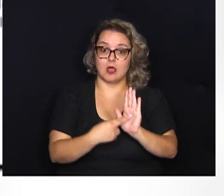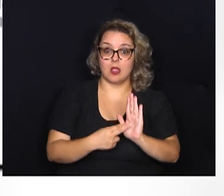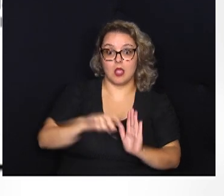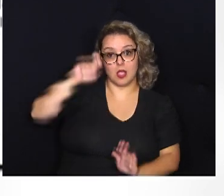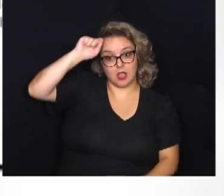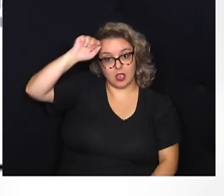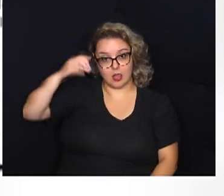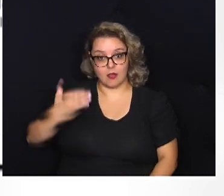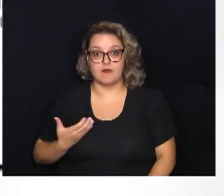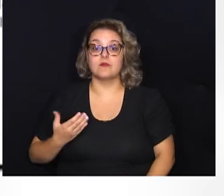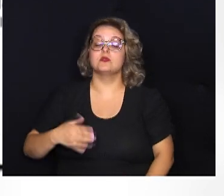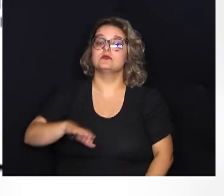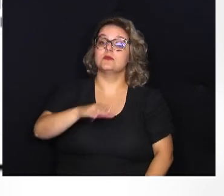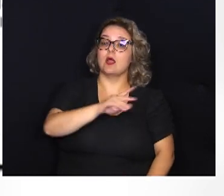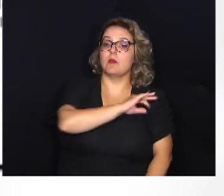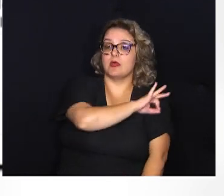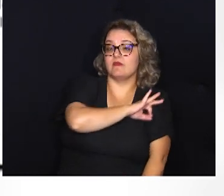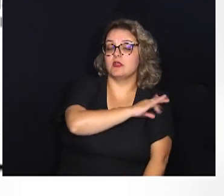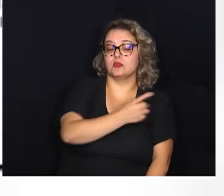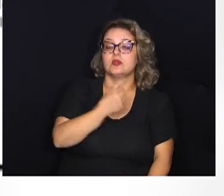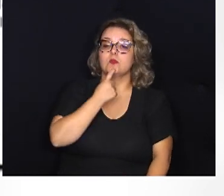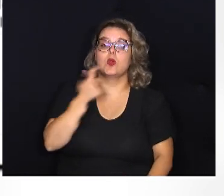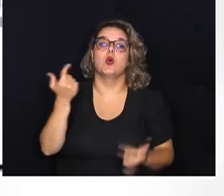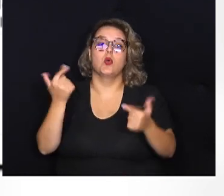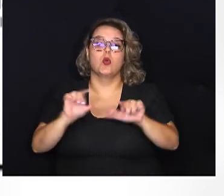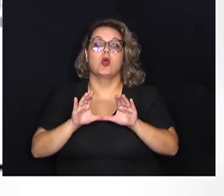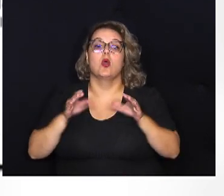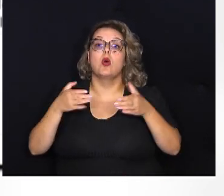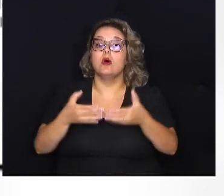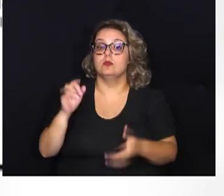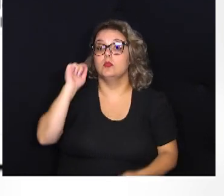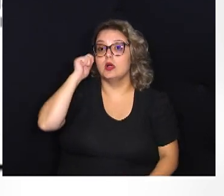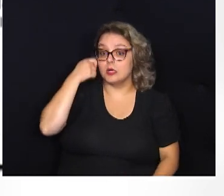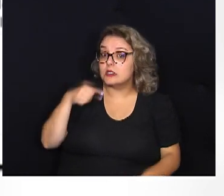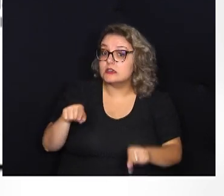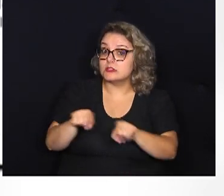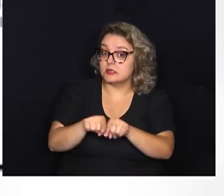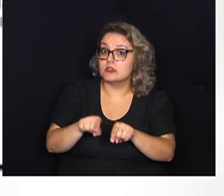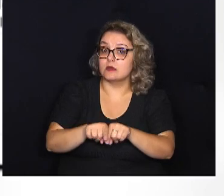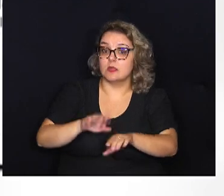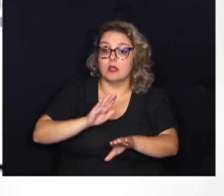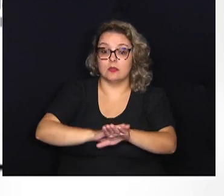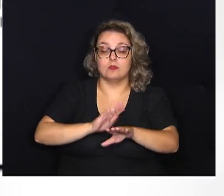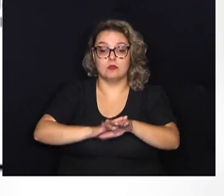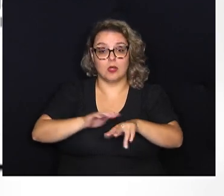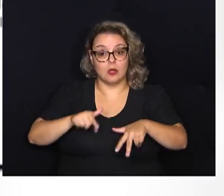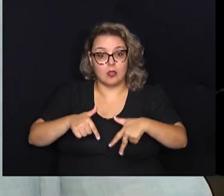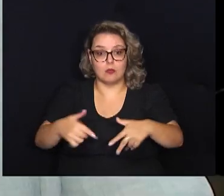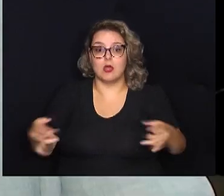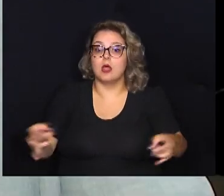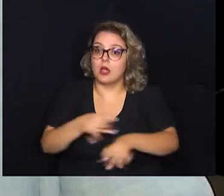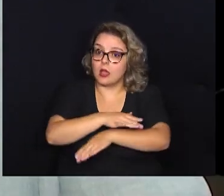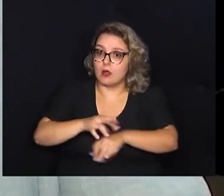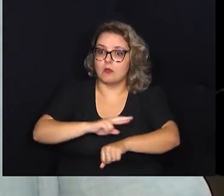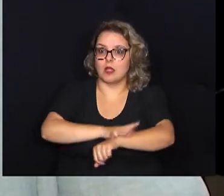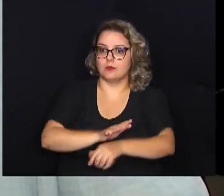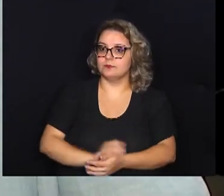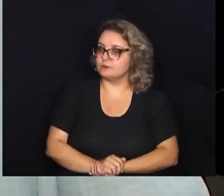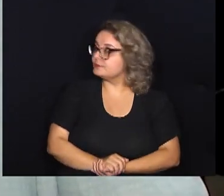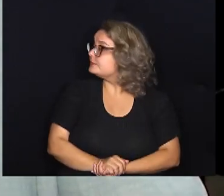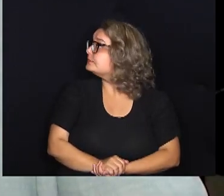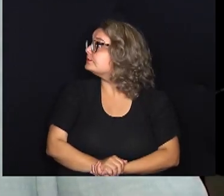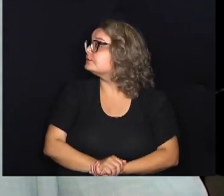de Campinas, local em que a comunidade negra também atuava em combate ao racismo. Ele parte